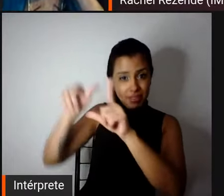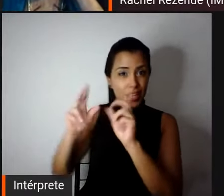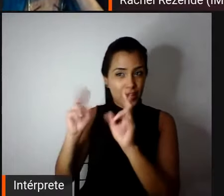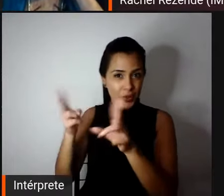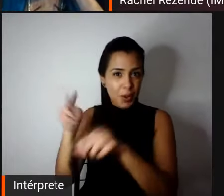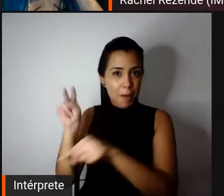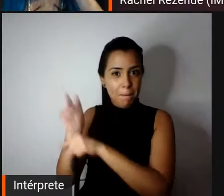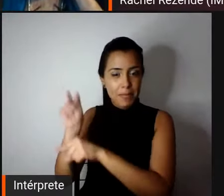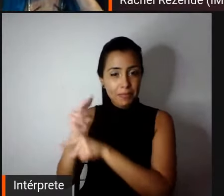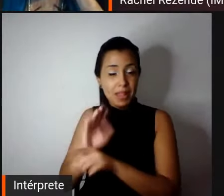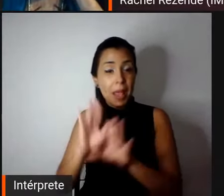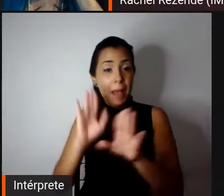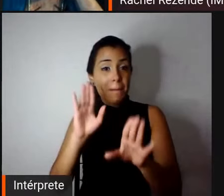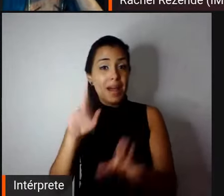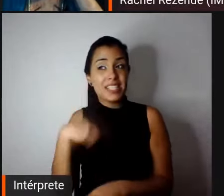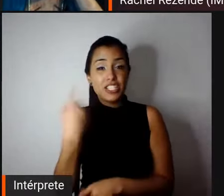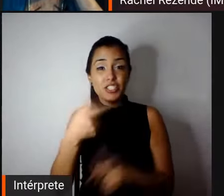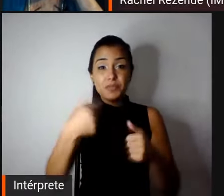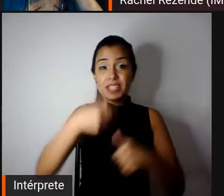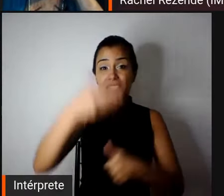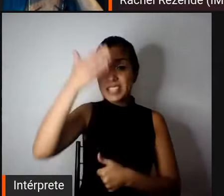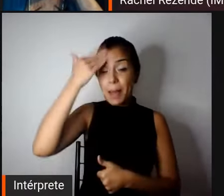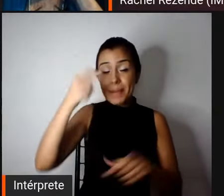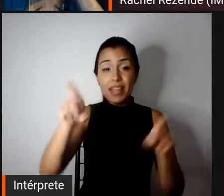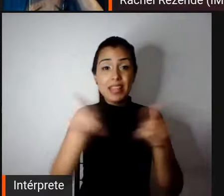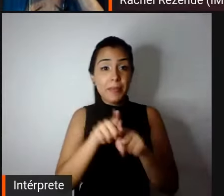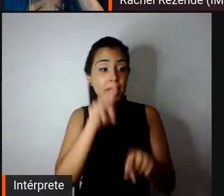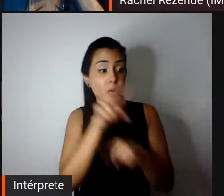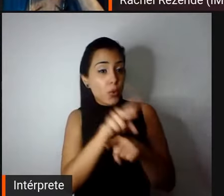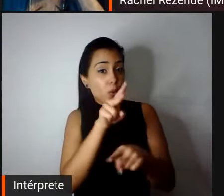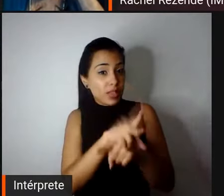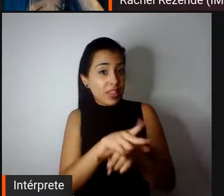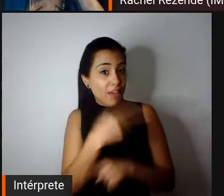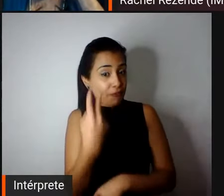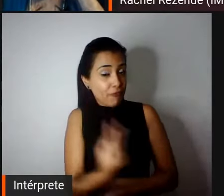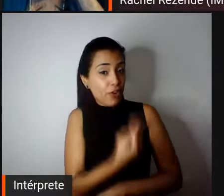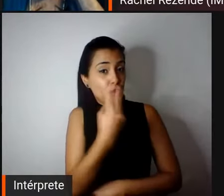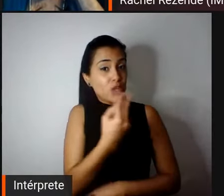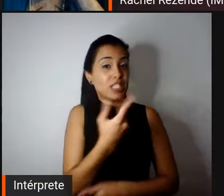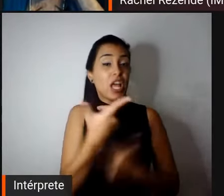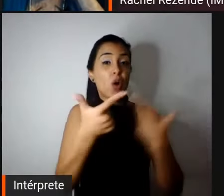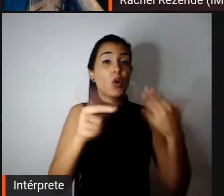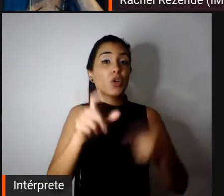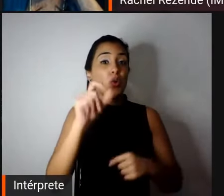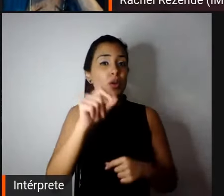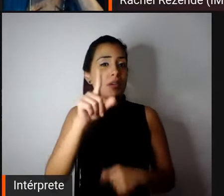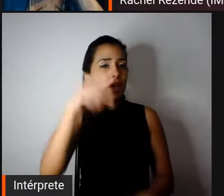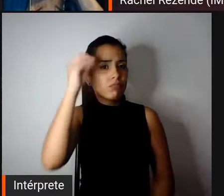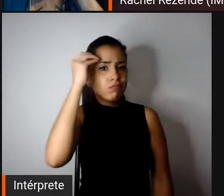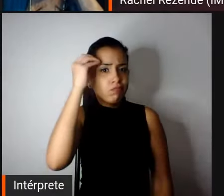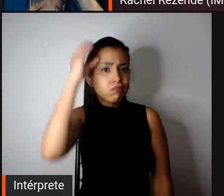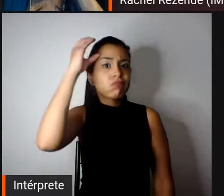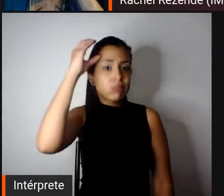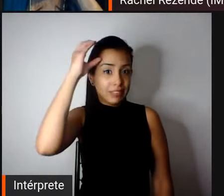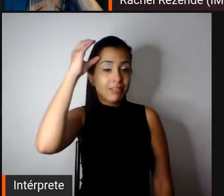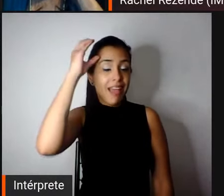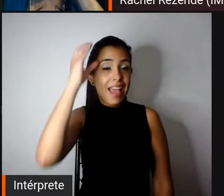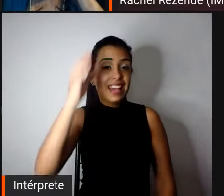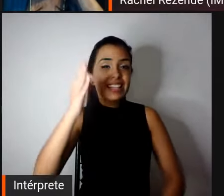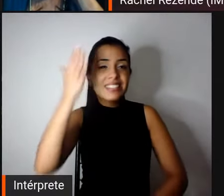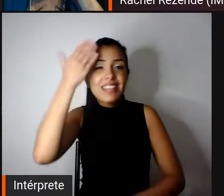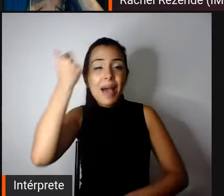esses fazeres e saberes, né, quer dizer, porque eles fazem parte de um processo de conhecimento, né, não há como